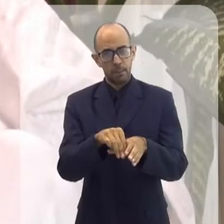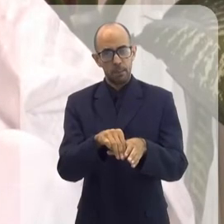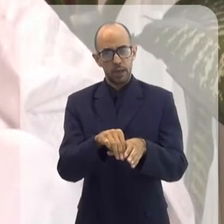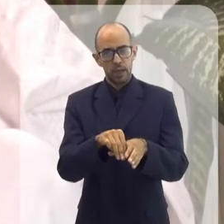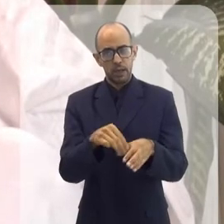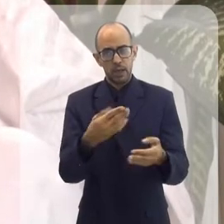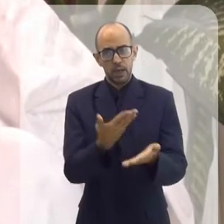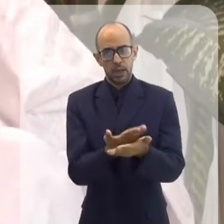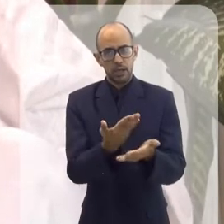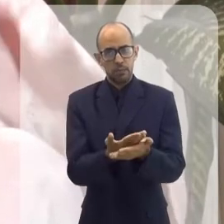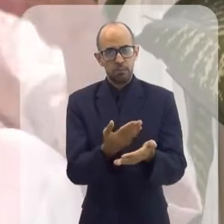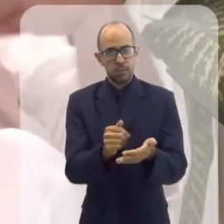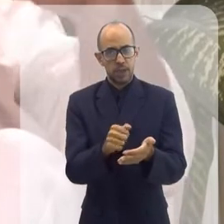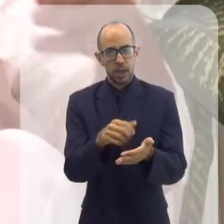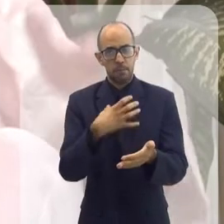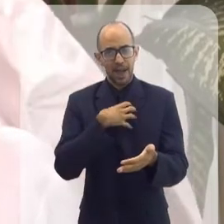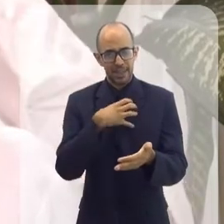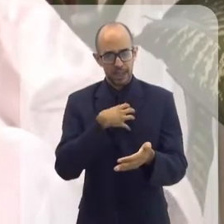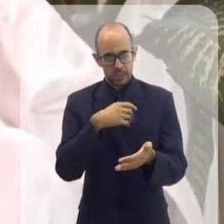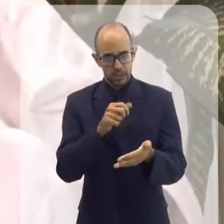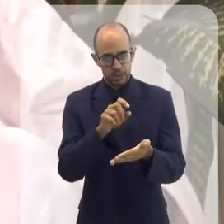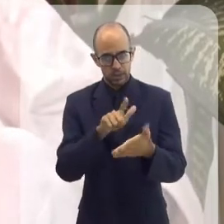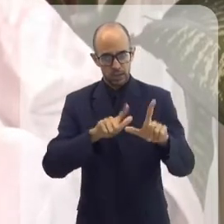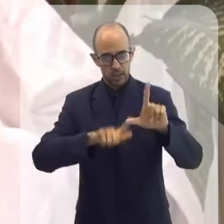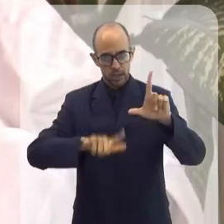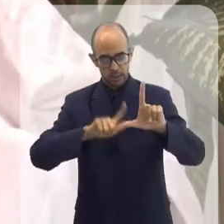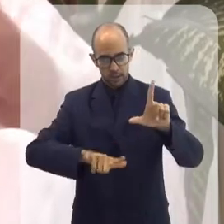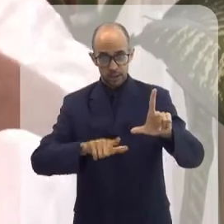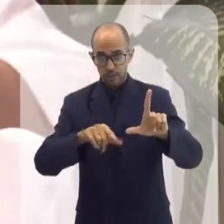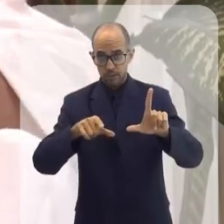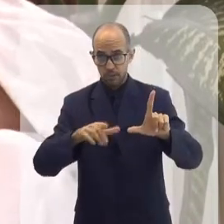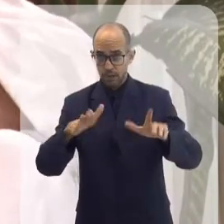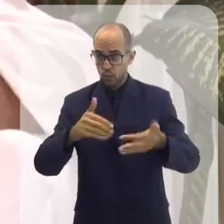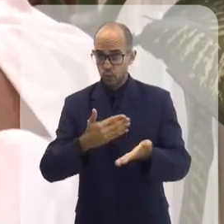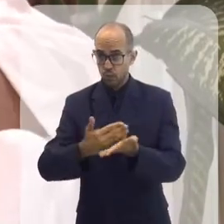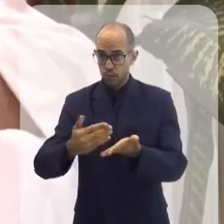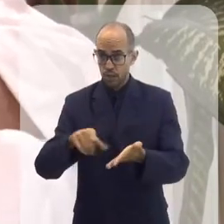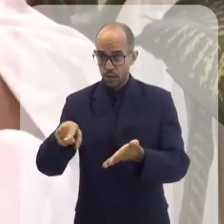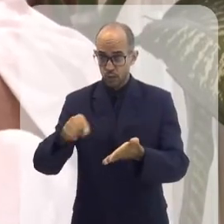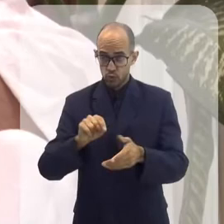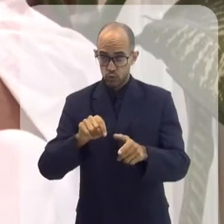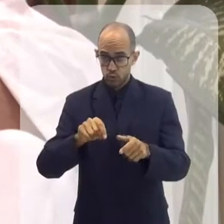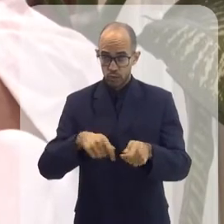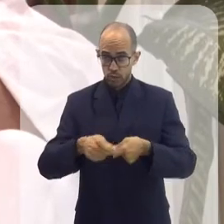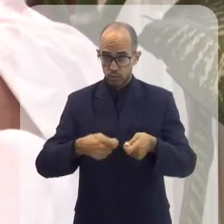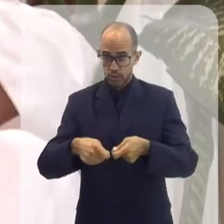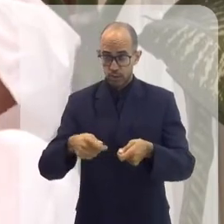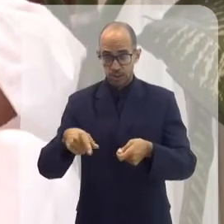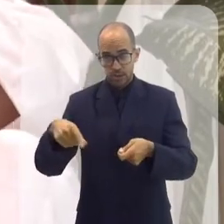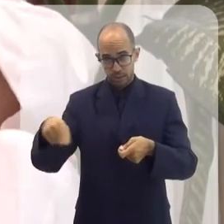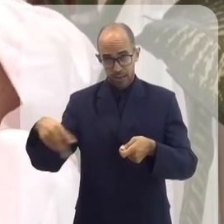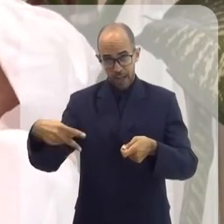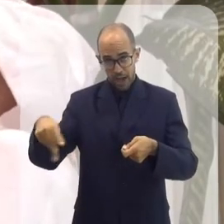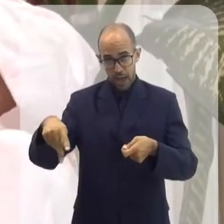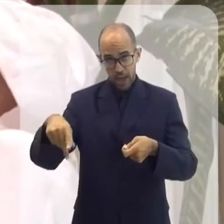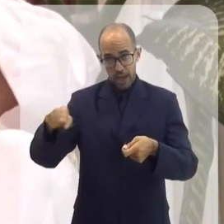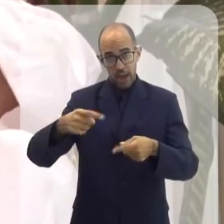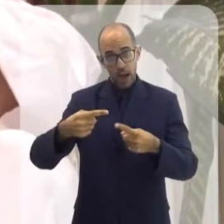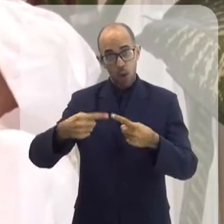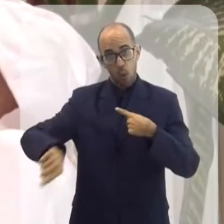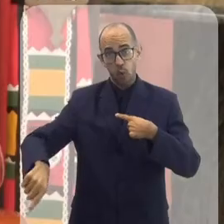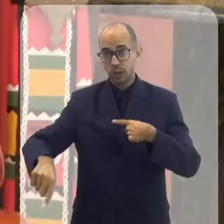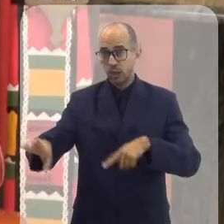letras matérias e artigos em jornal etc e tal mas no início da gestão dela era contra os